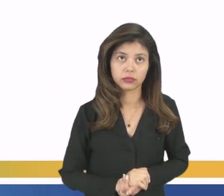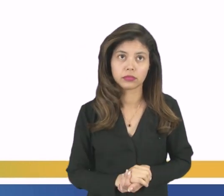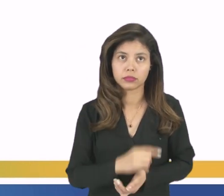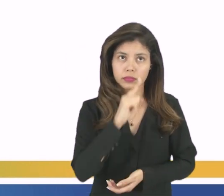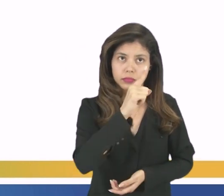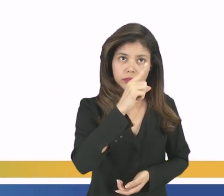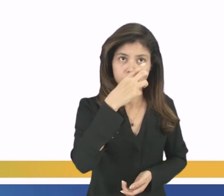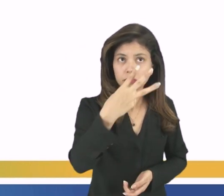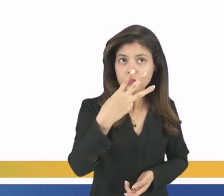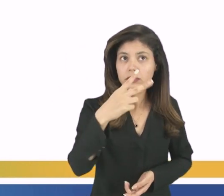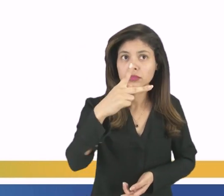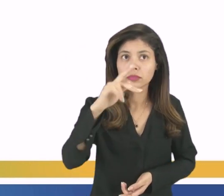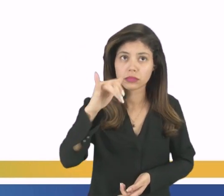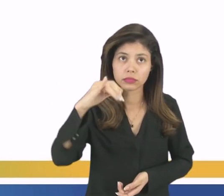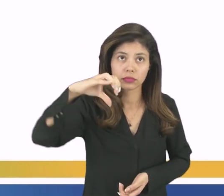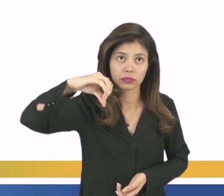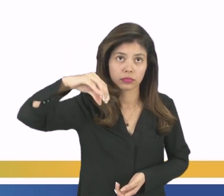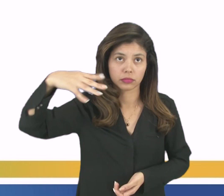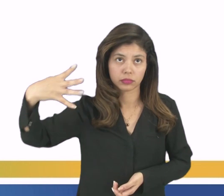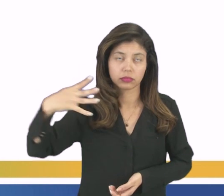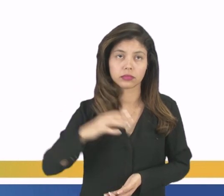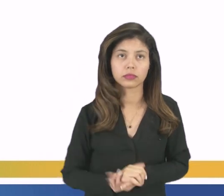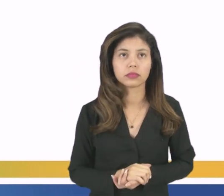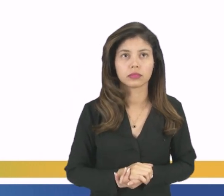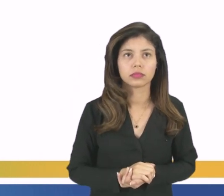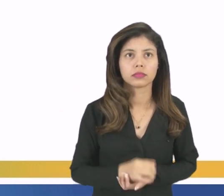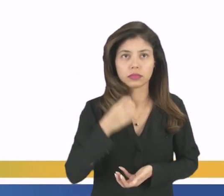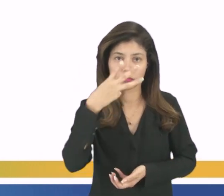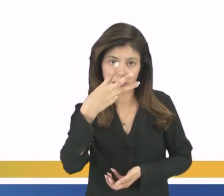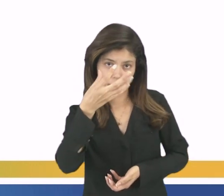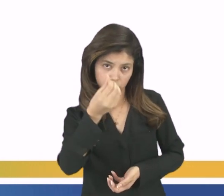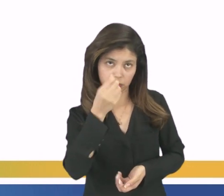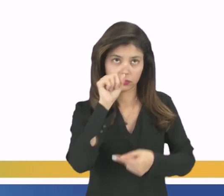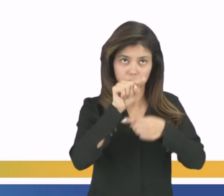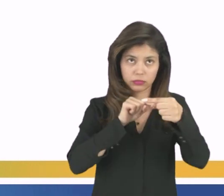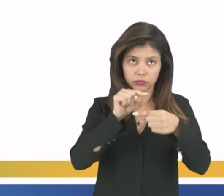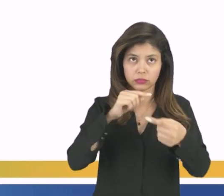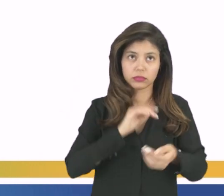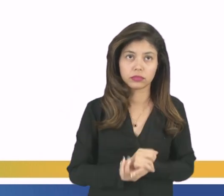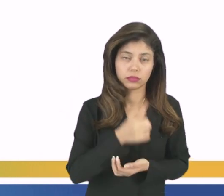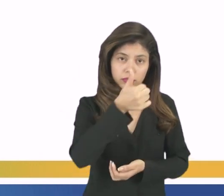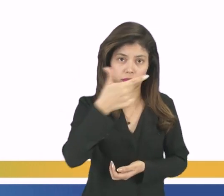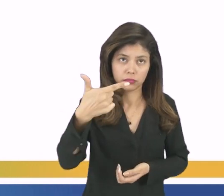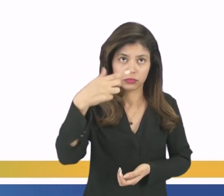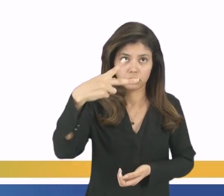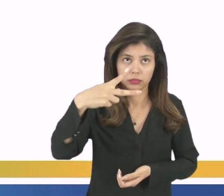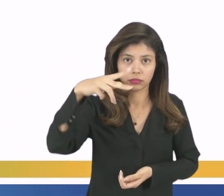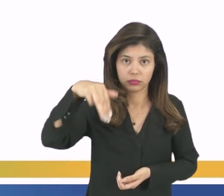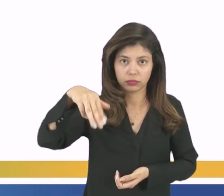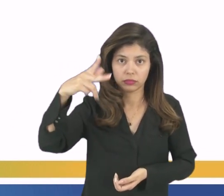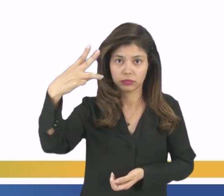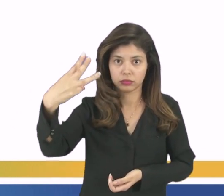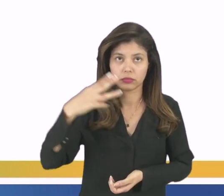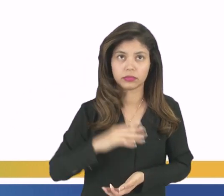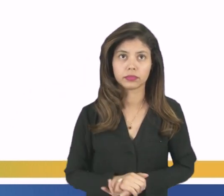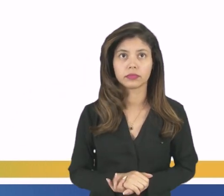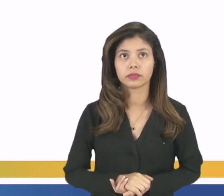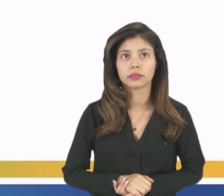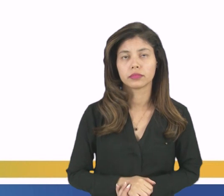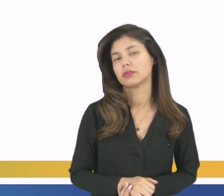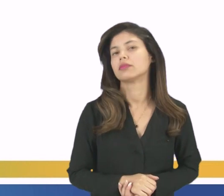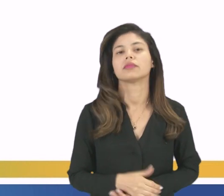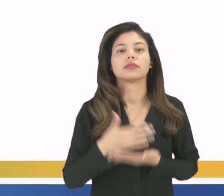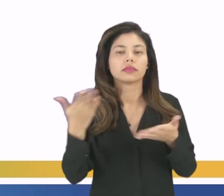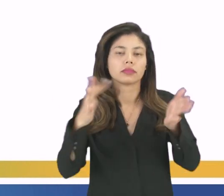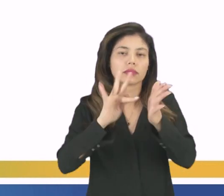ficar 1/3 vezes π vezes 9 vezes 4. 36 dividido para 3 é 12π metros cúbicos, tá? Então, está